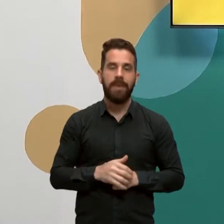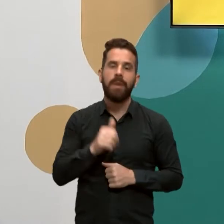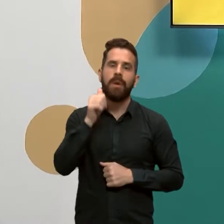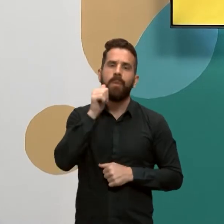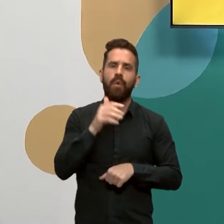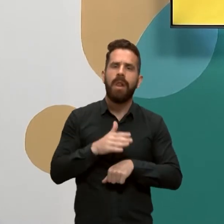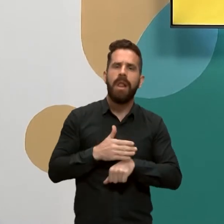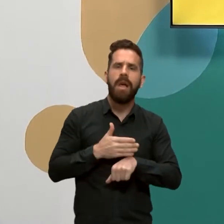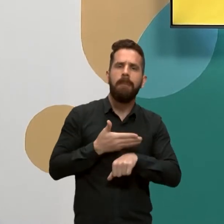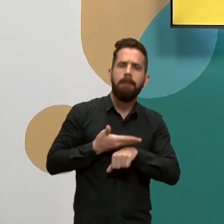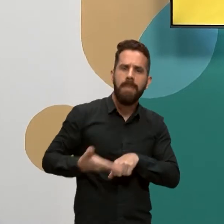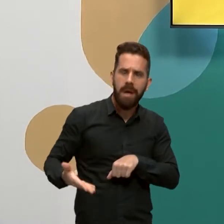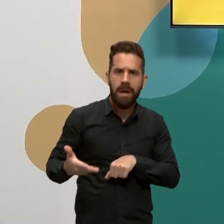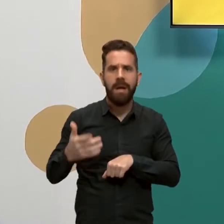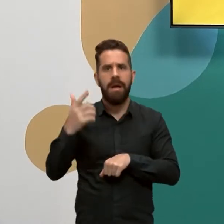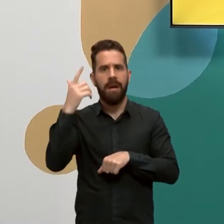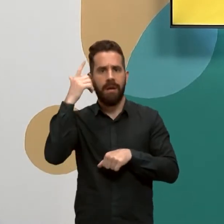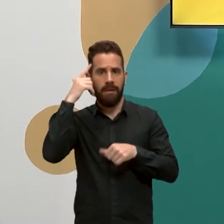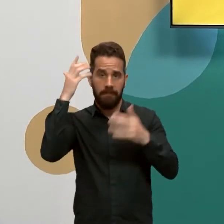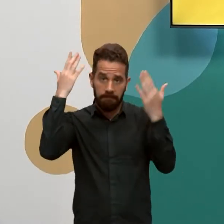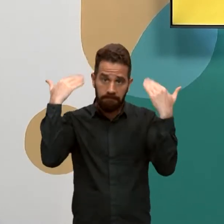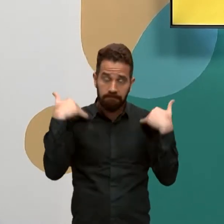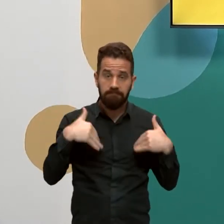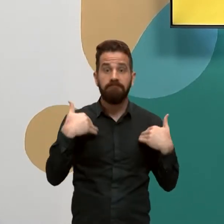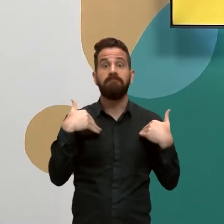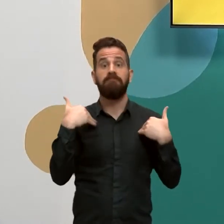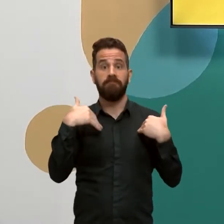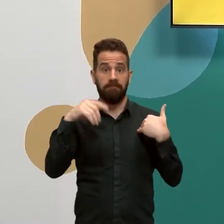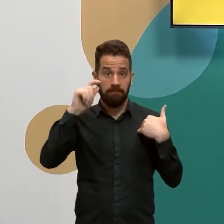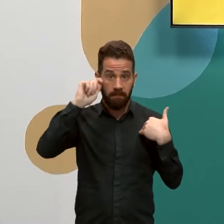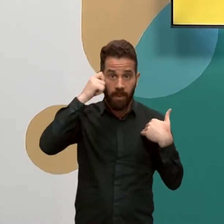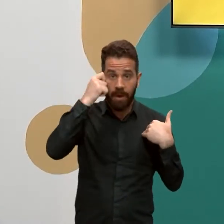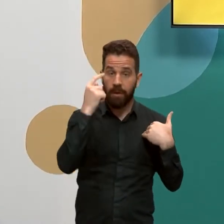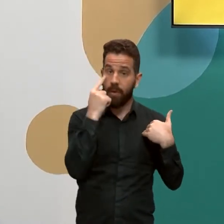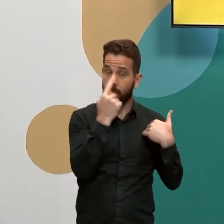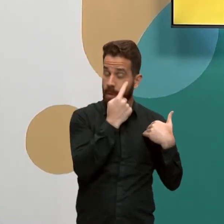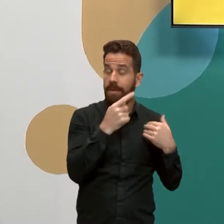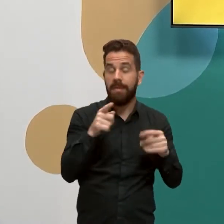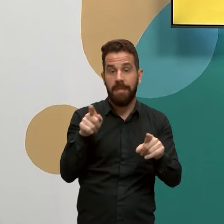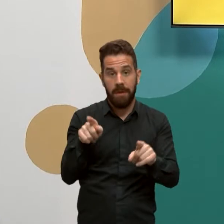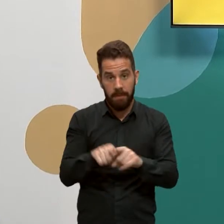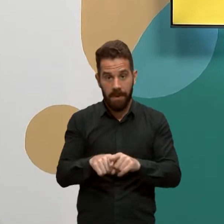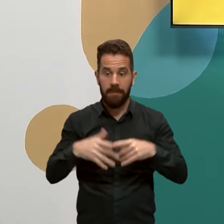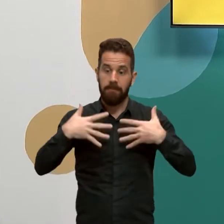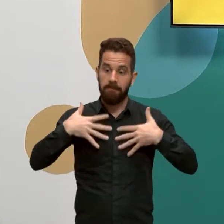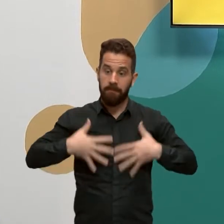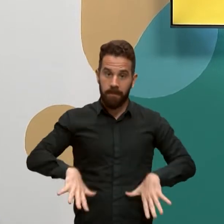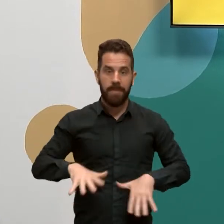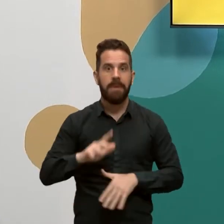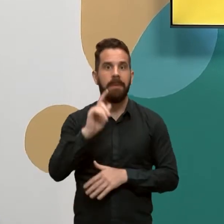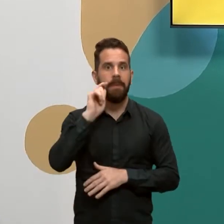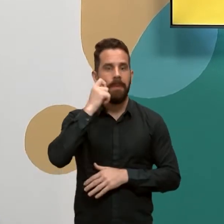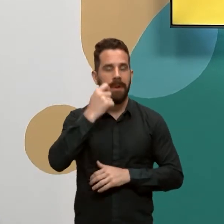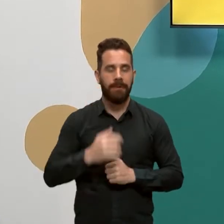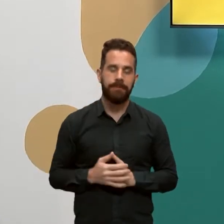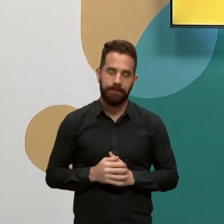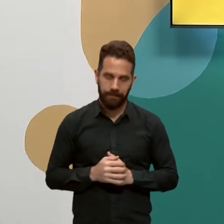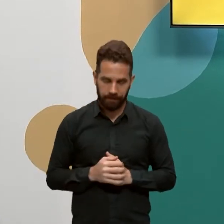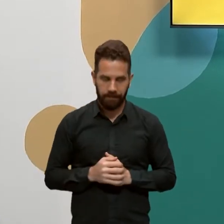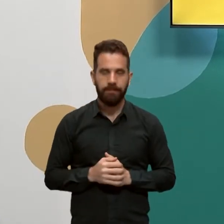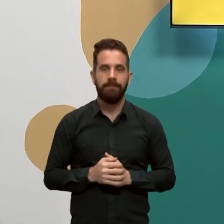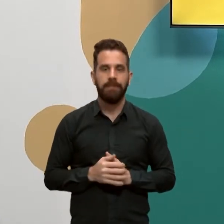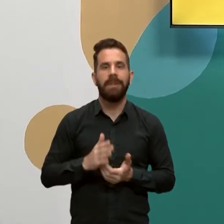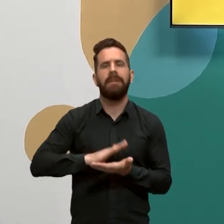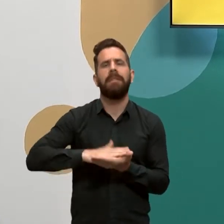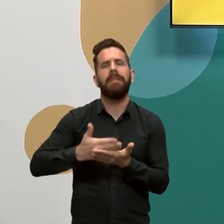na altura dos ombros, tenho olhos também escuros e hoje visto um vestido preto. Quem faz a interpretação para